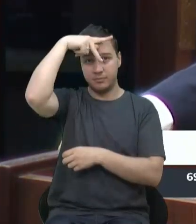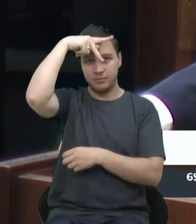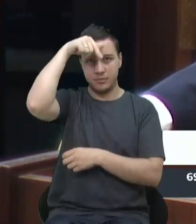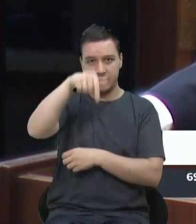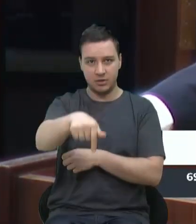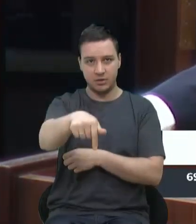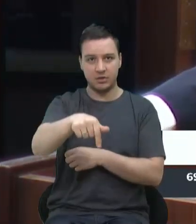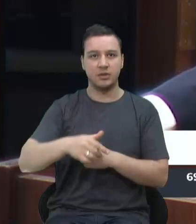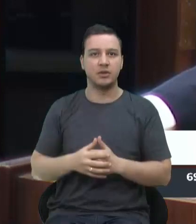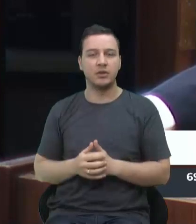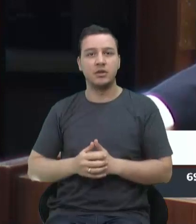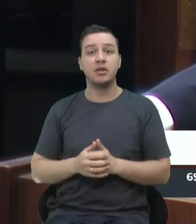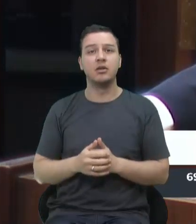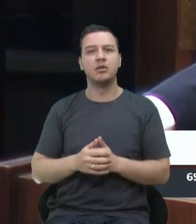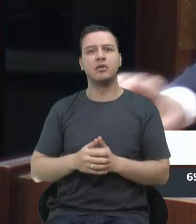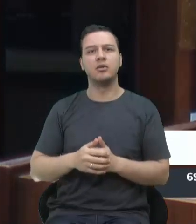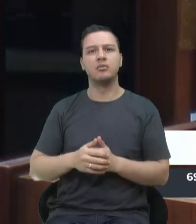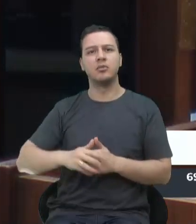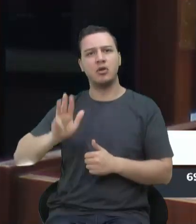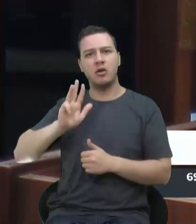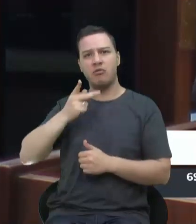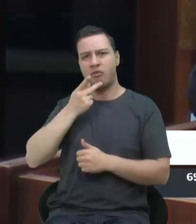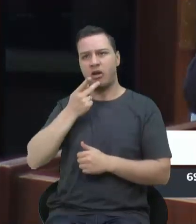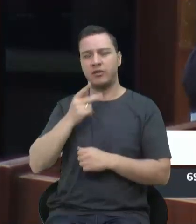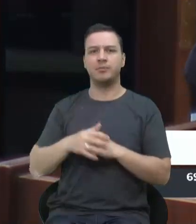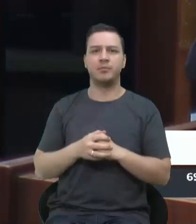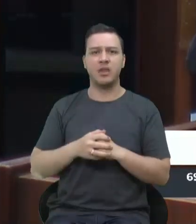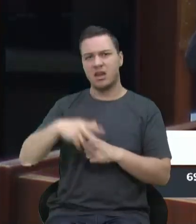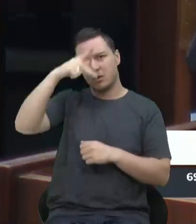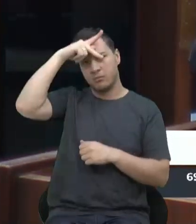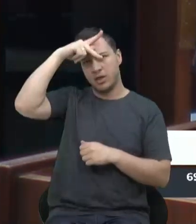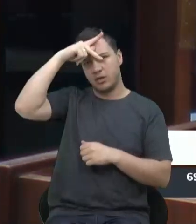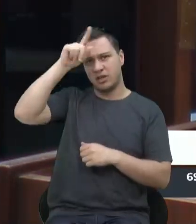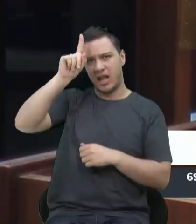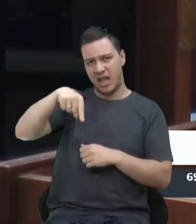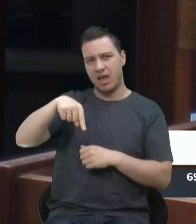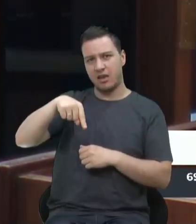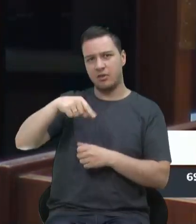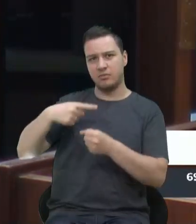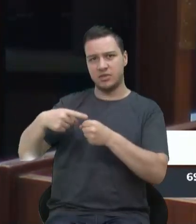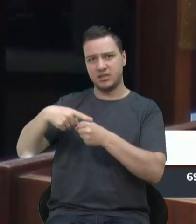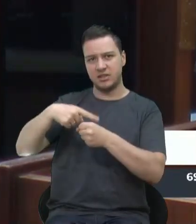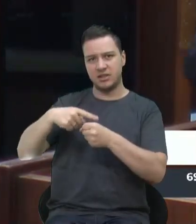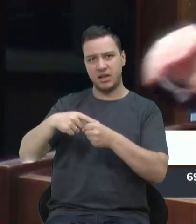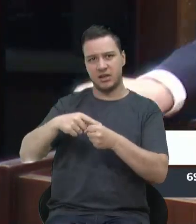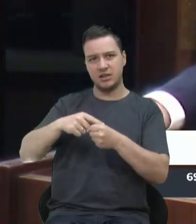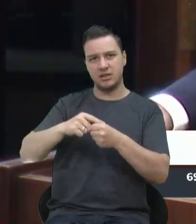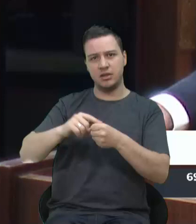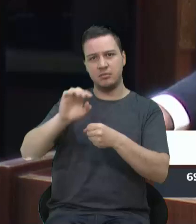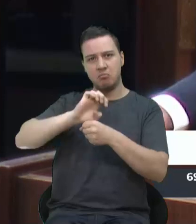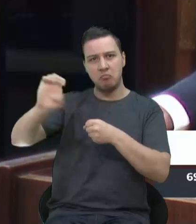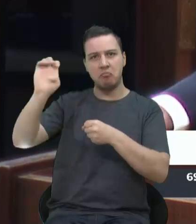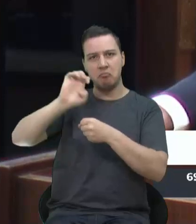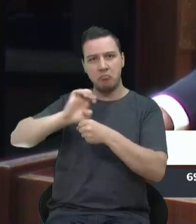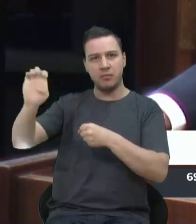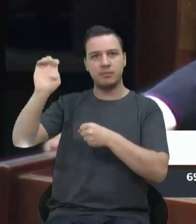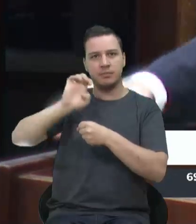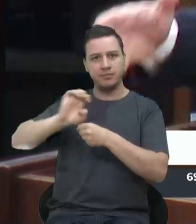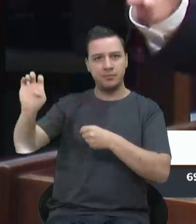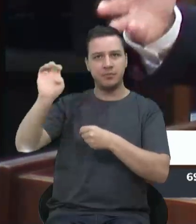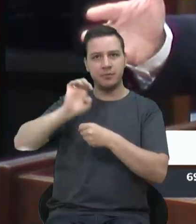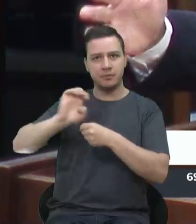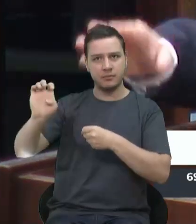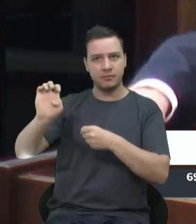colocava exatamente assim: Pelotas é uma cidade, um polo exportador, não é, Marrone?